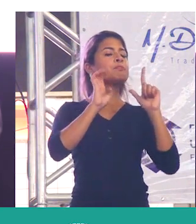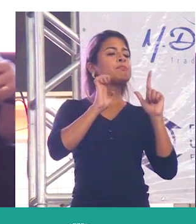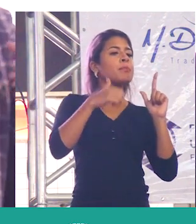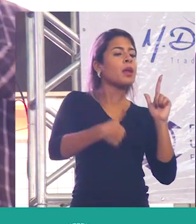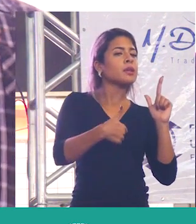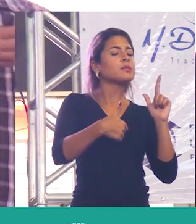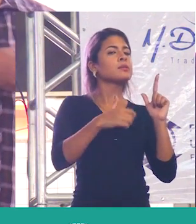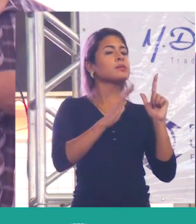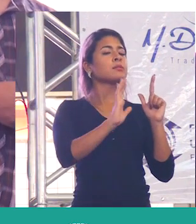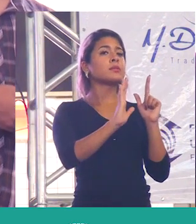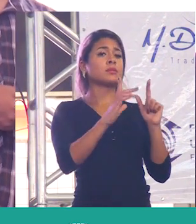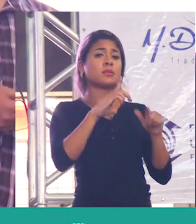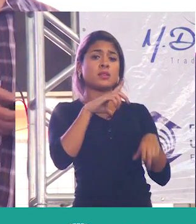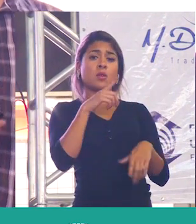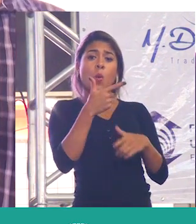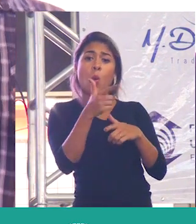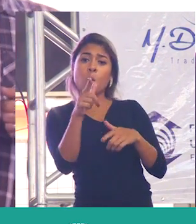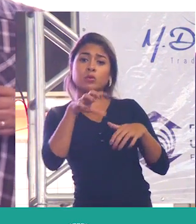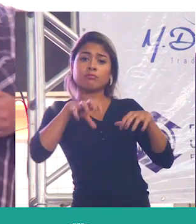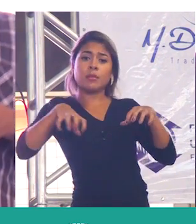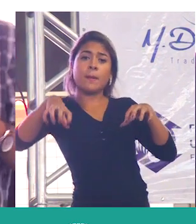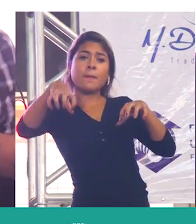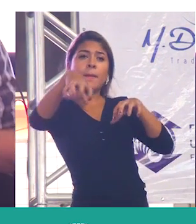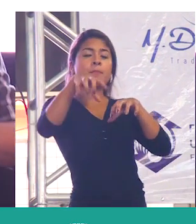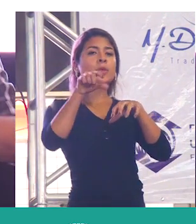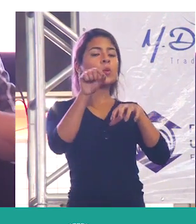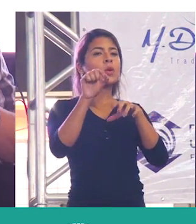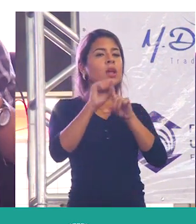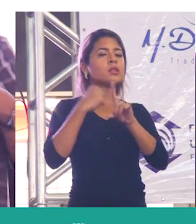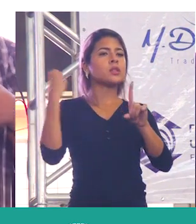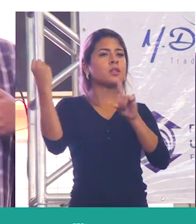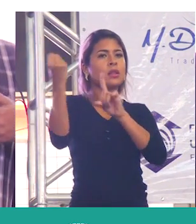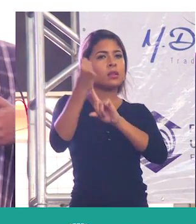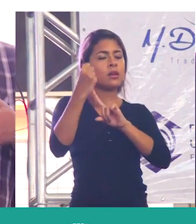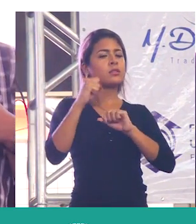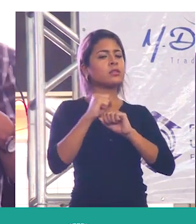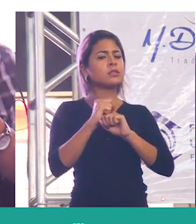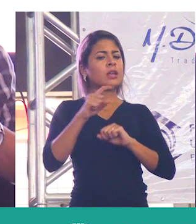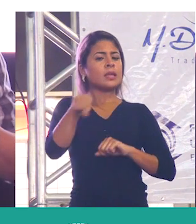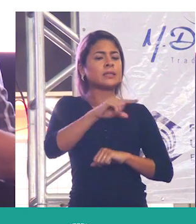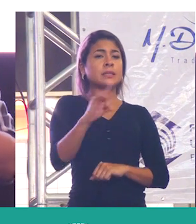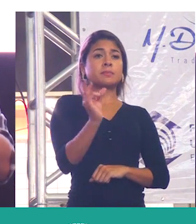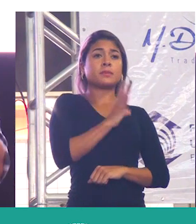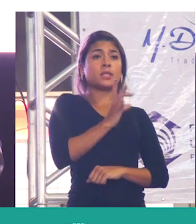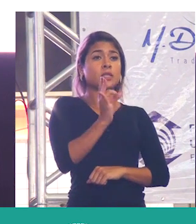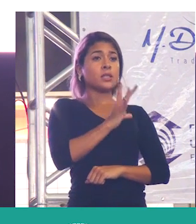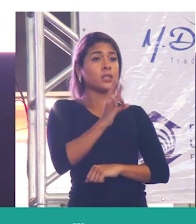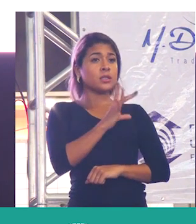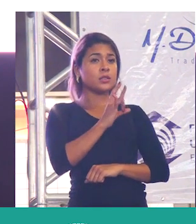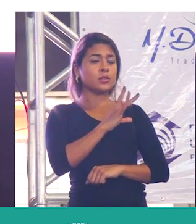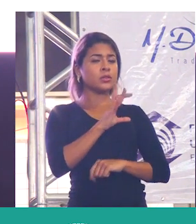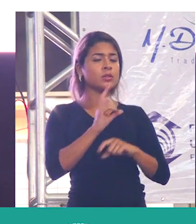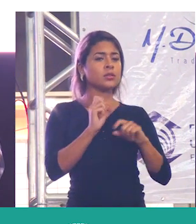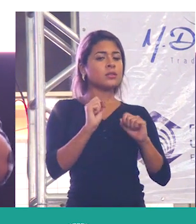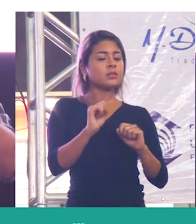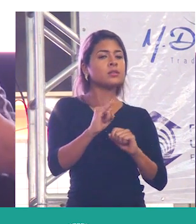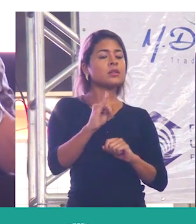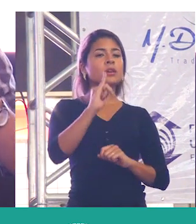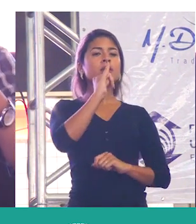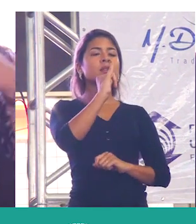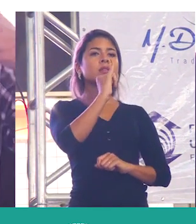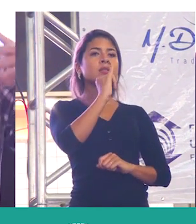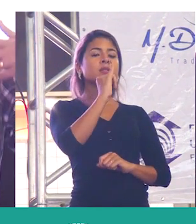setores mais conservadores da sociedade tinham muito medo de que esse pudesse